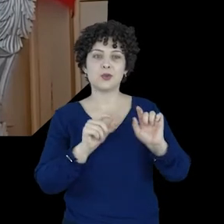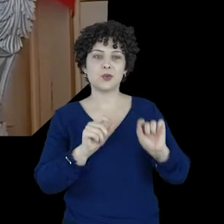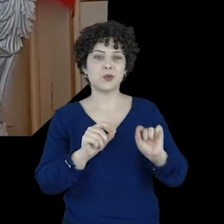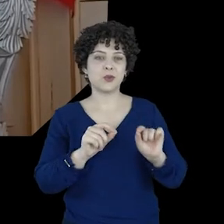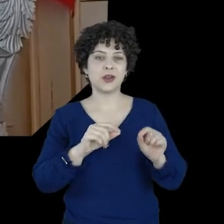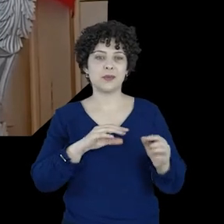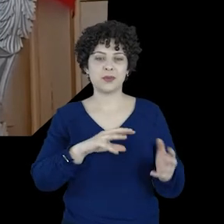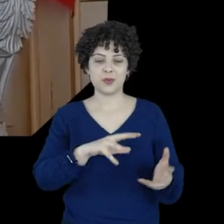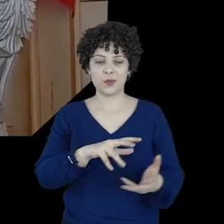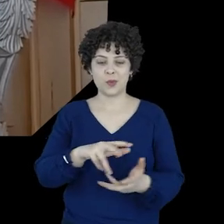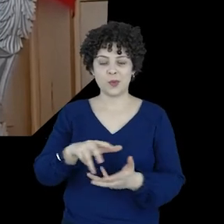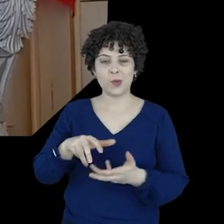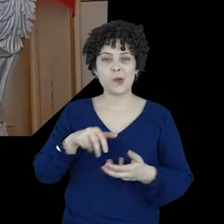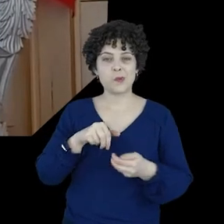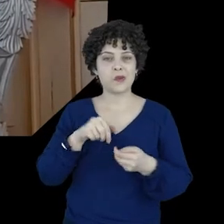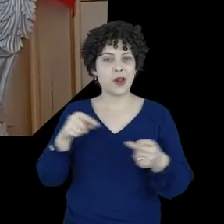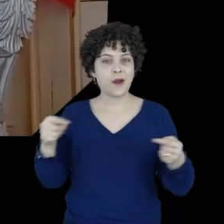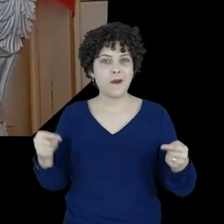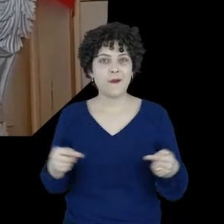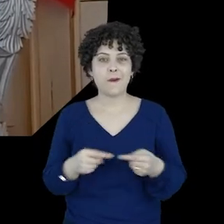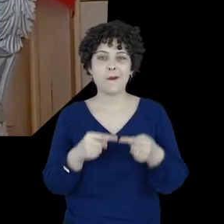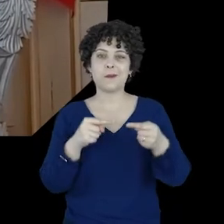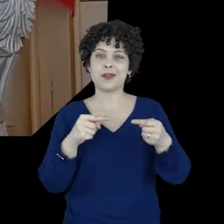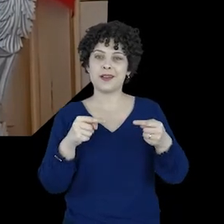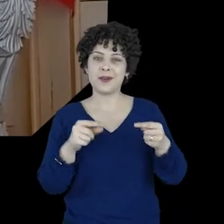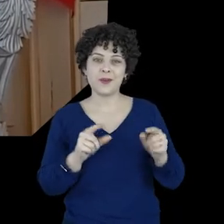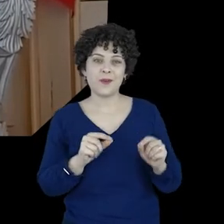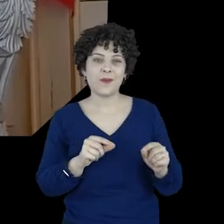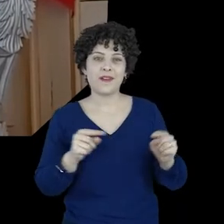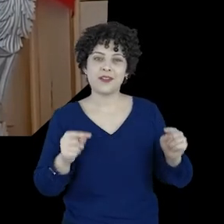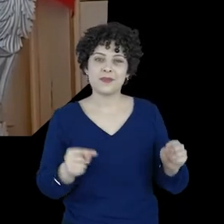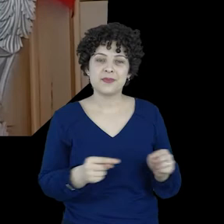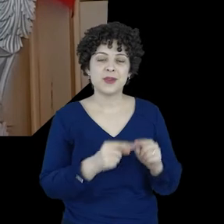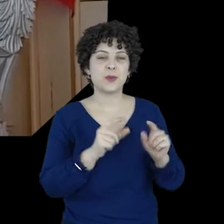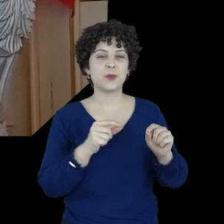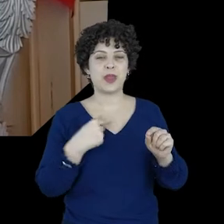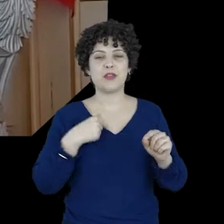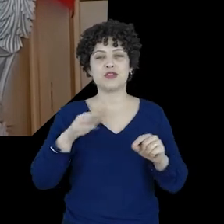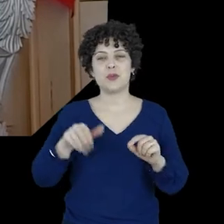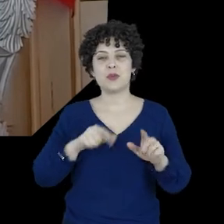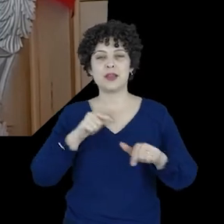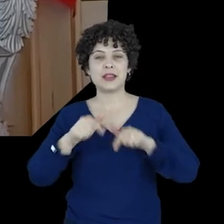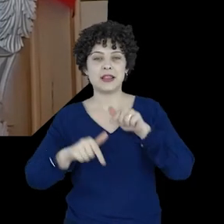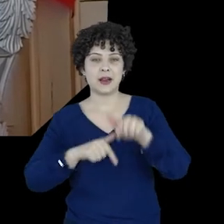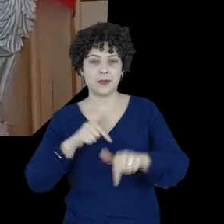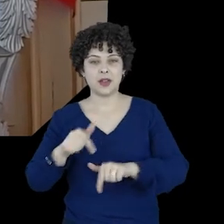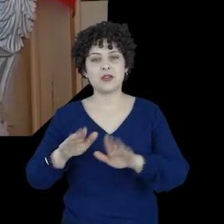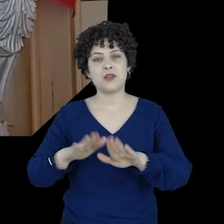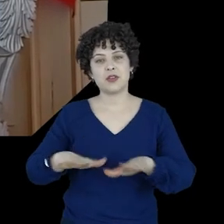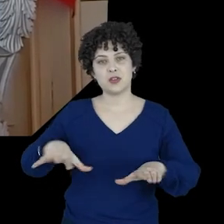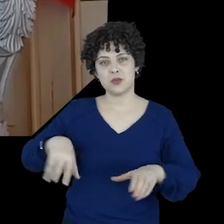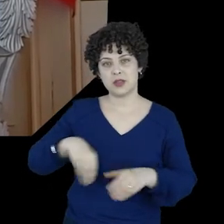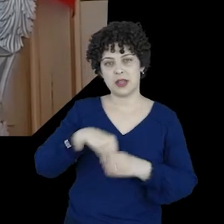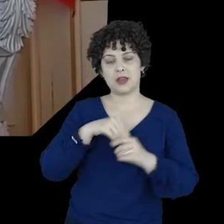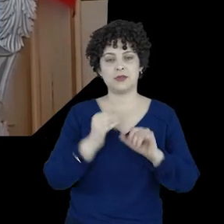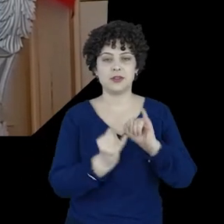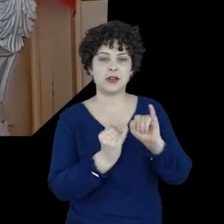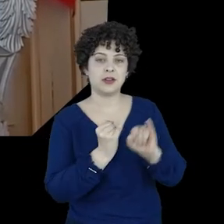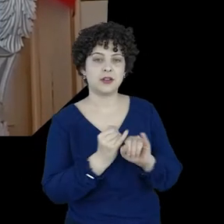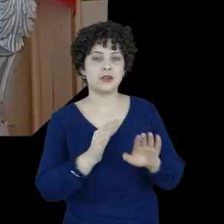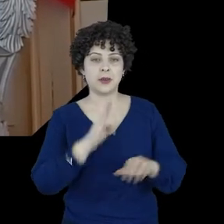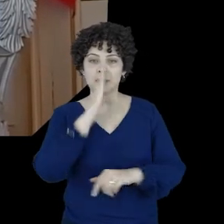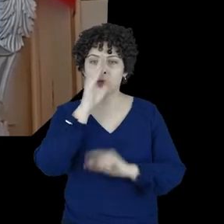de uma das primeiras leis em escala mundial que enquadra o que chamei de trabalho infantil na internet,